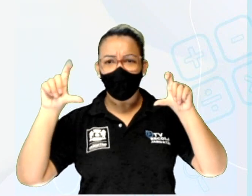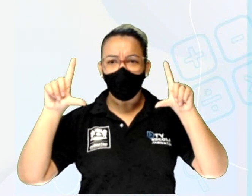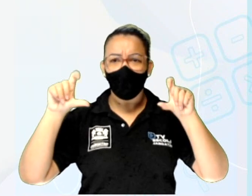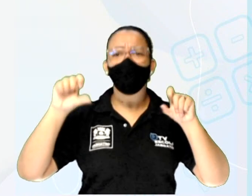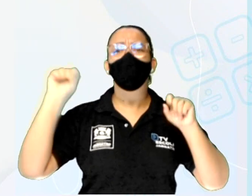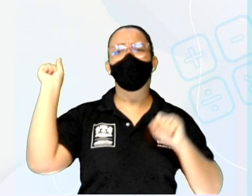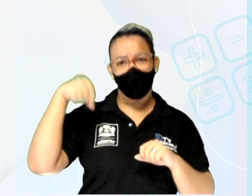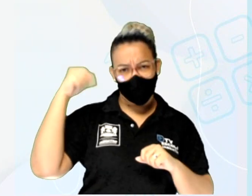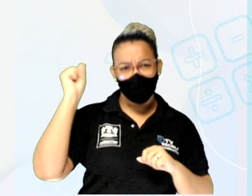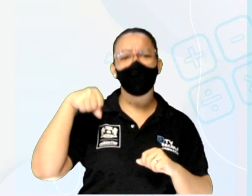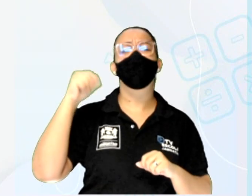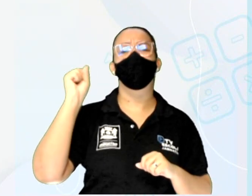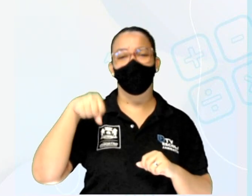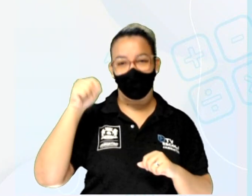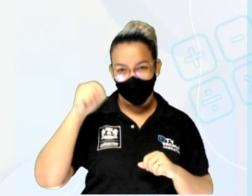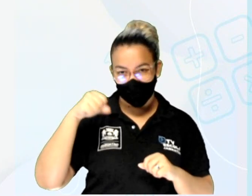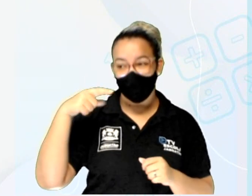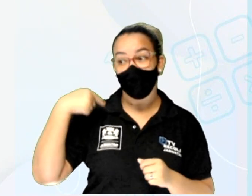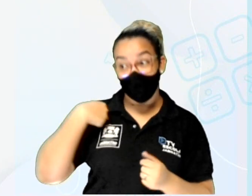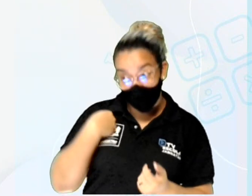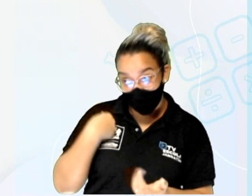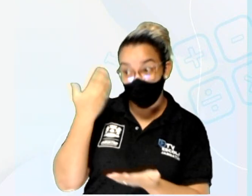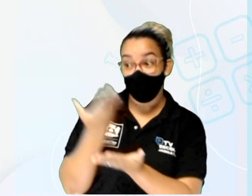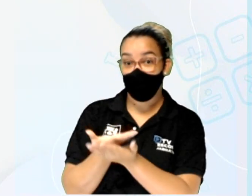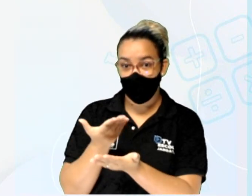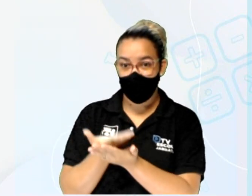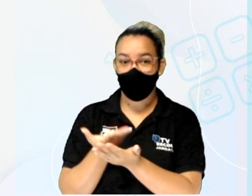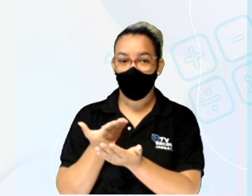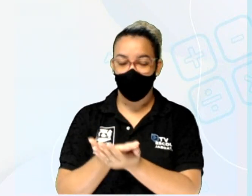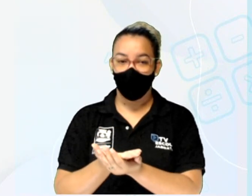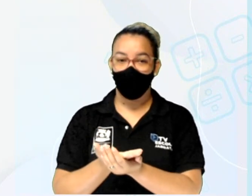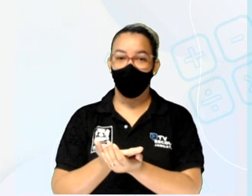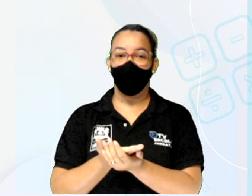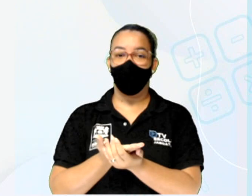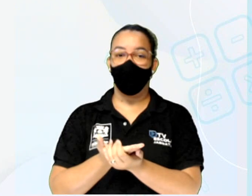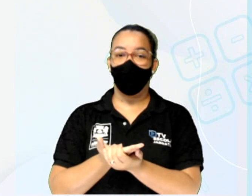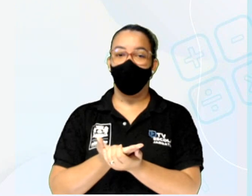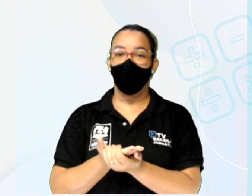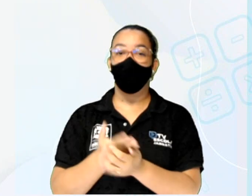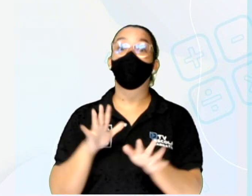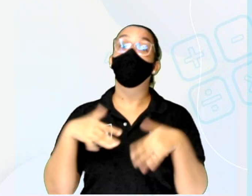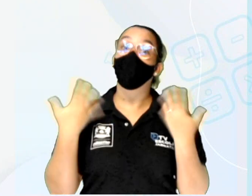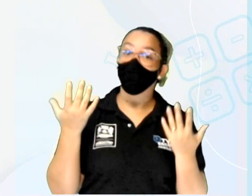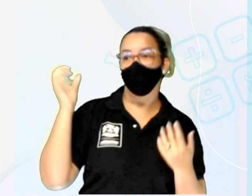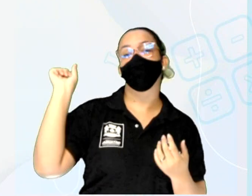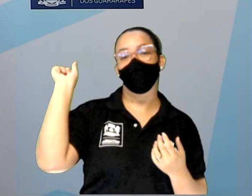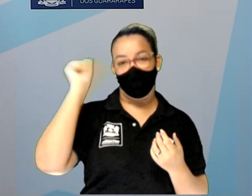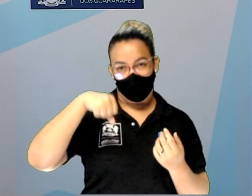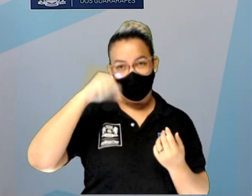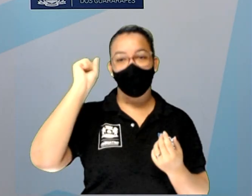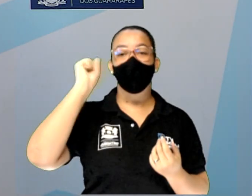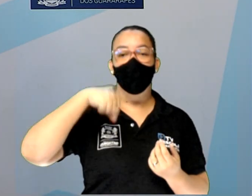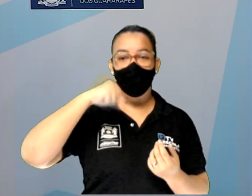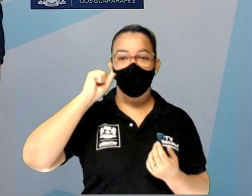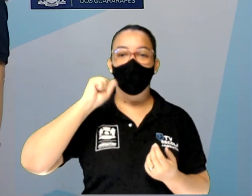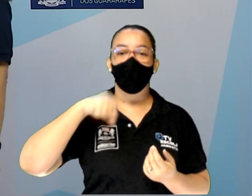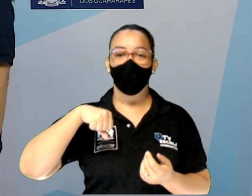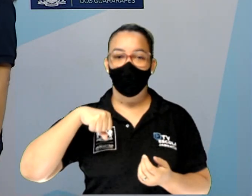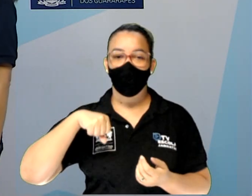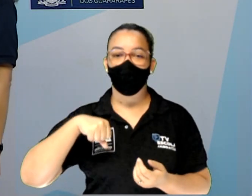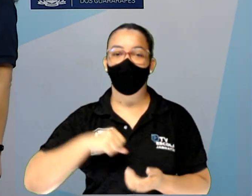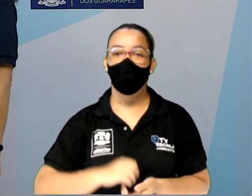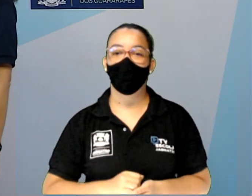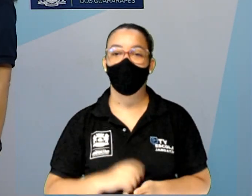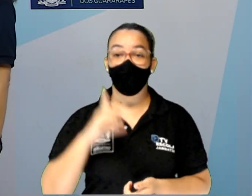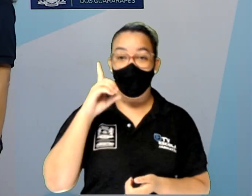did. Sim, eu estudei. Então, estou respondendo yes pela imagem, certo? E este